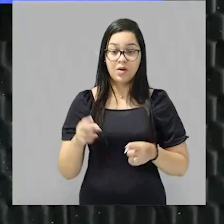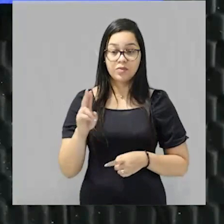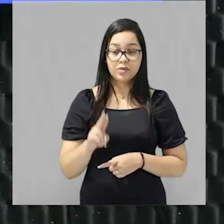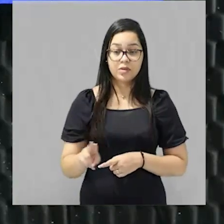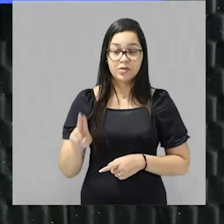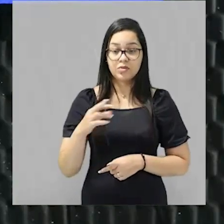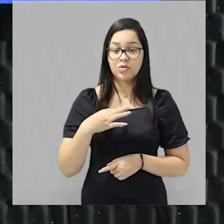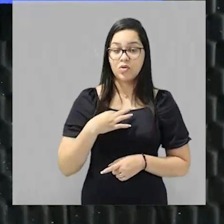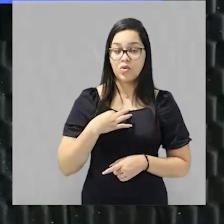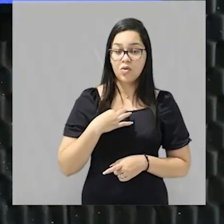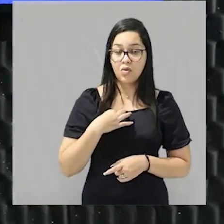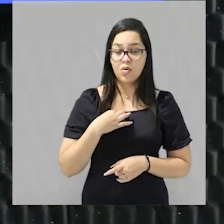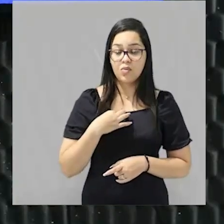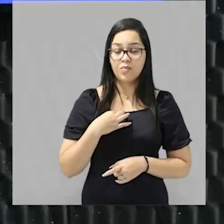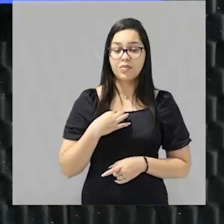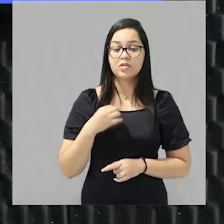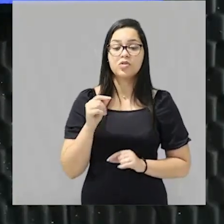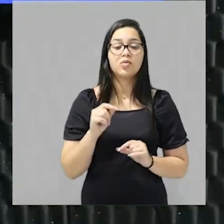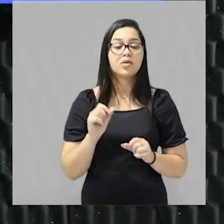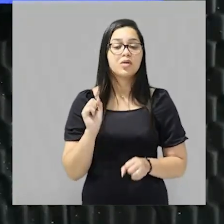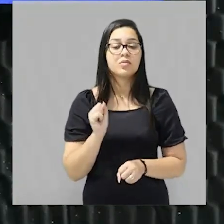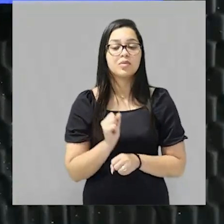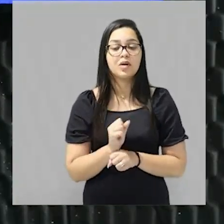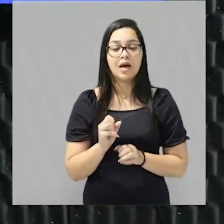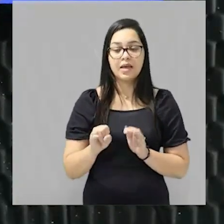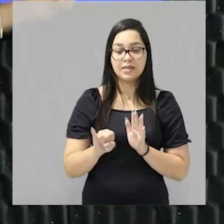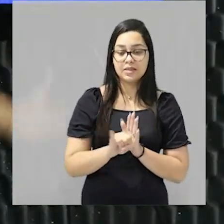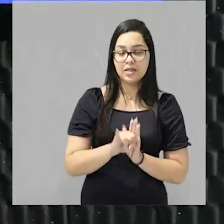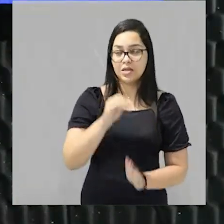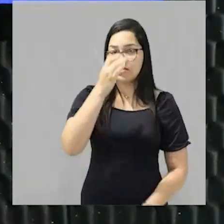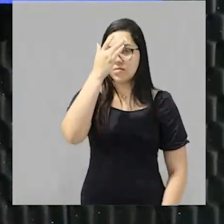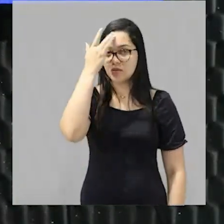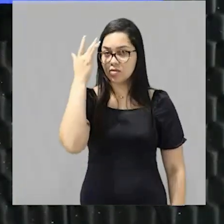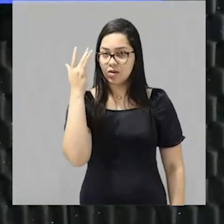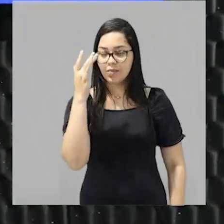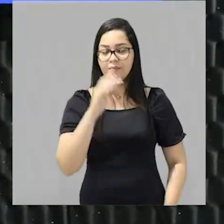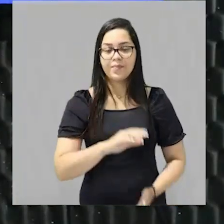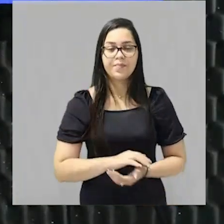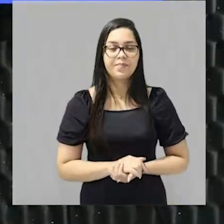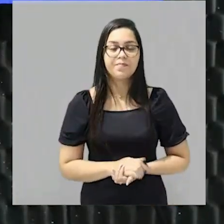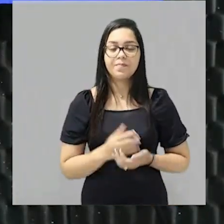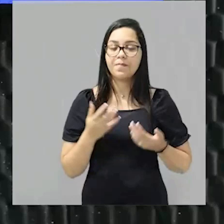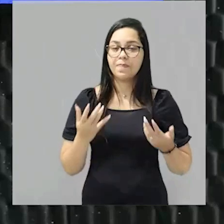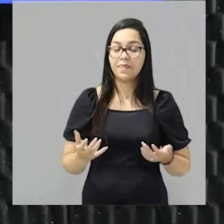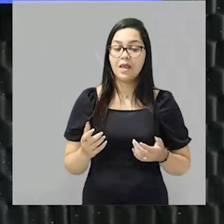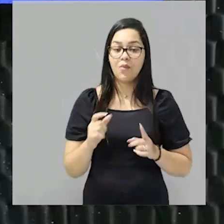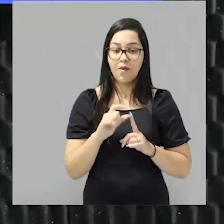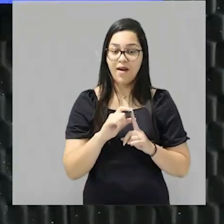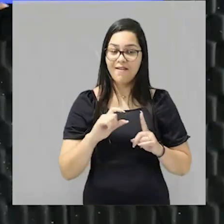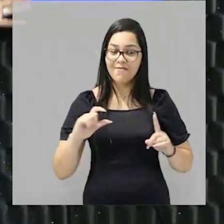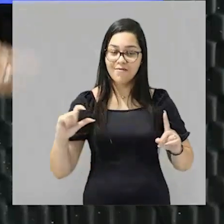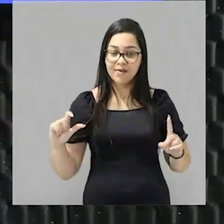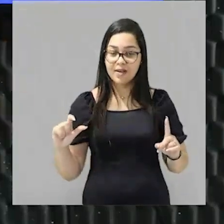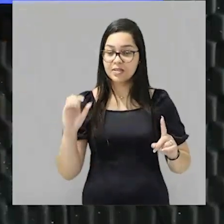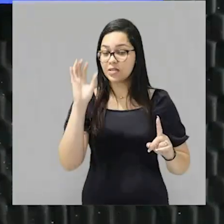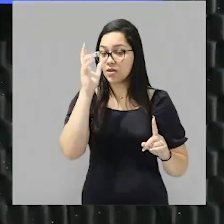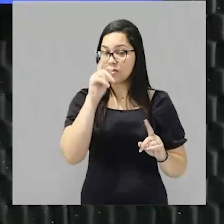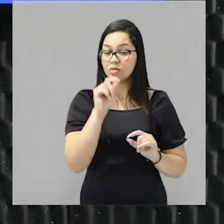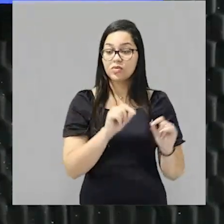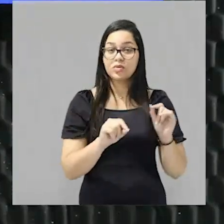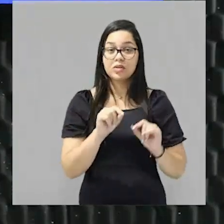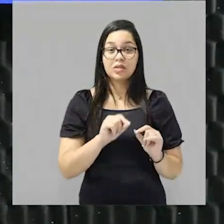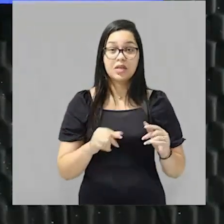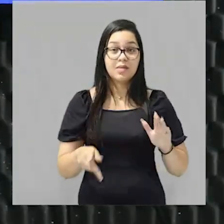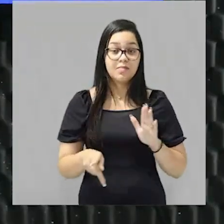elencar numa redação, por exemplo. Então, a gente tem aqui um exemplo de hiperônimo. Bom, a sinonímia não trata apenas